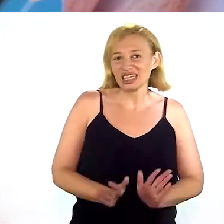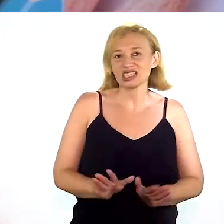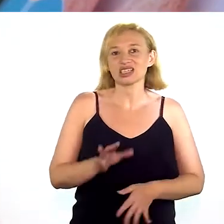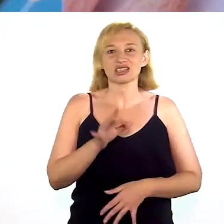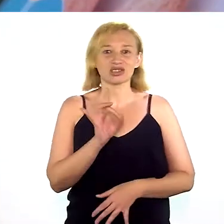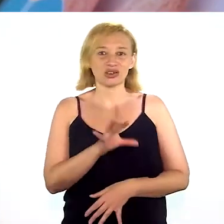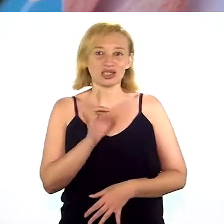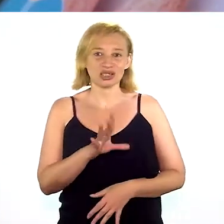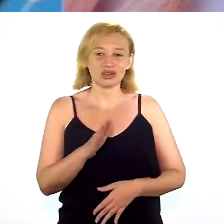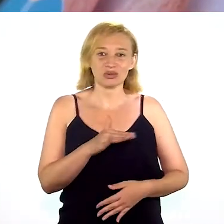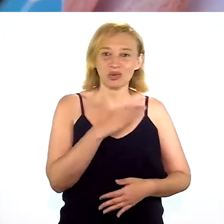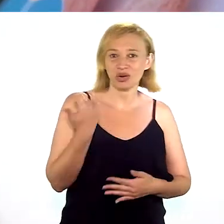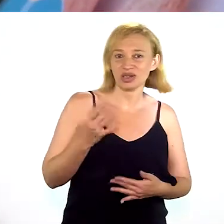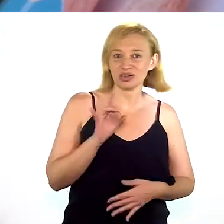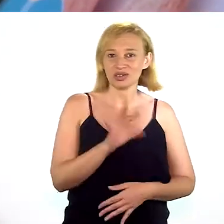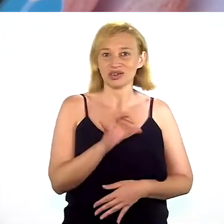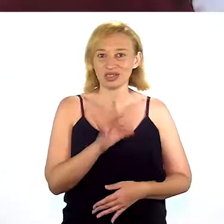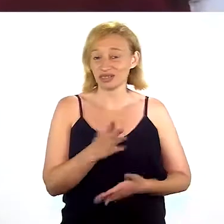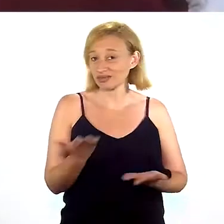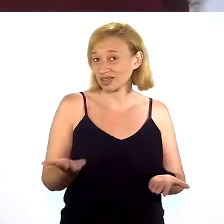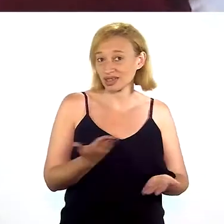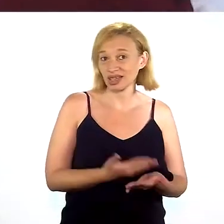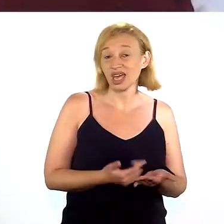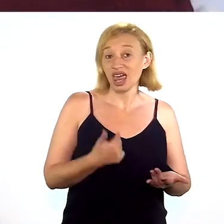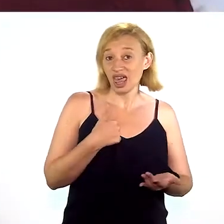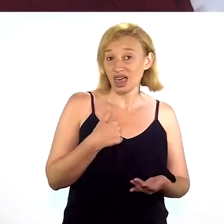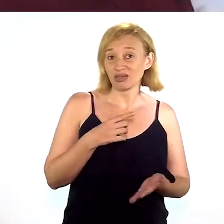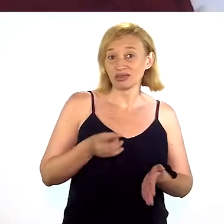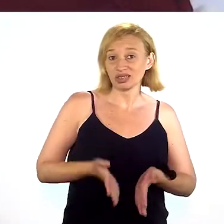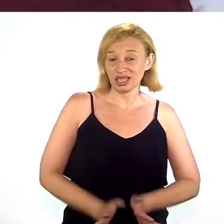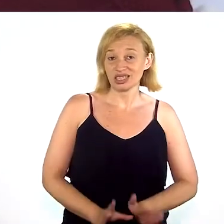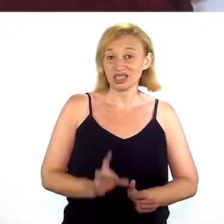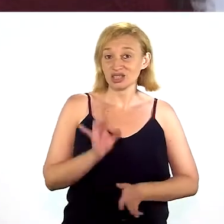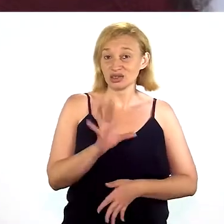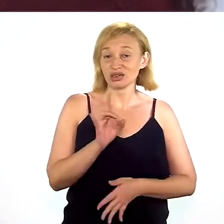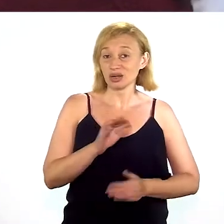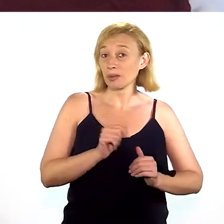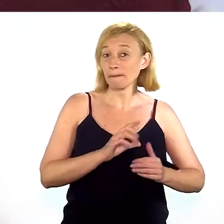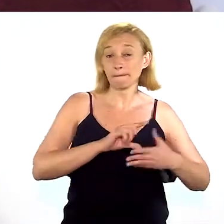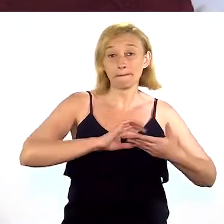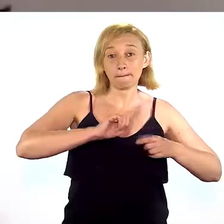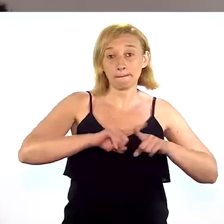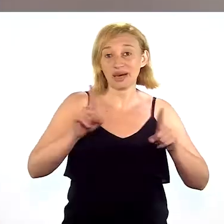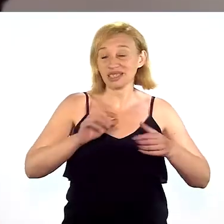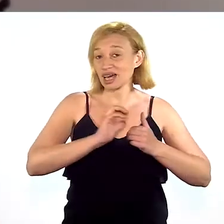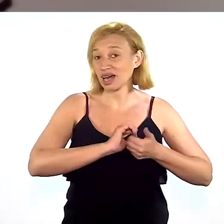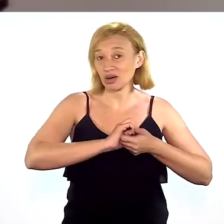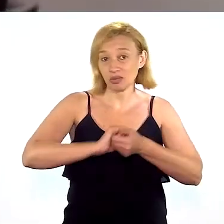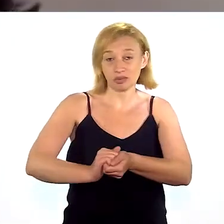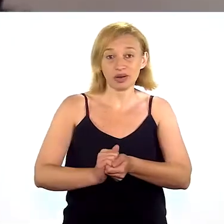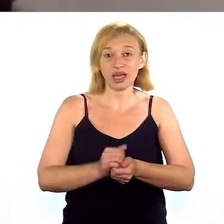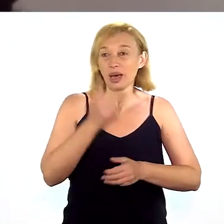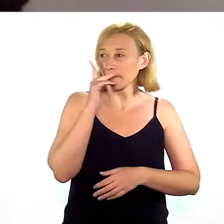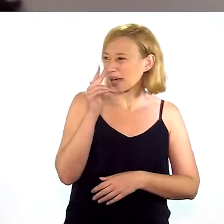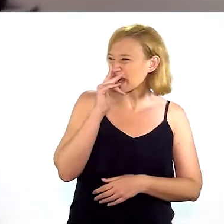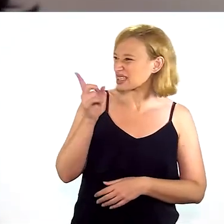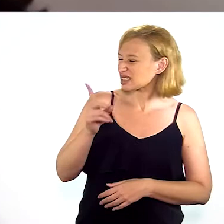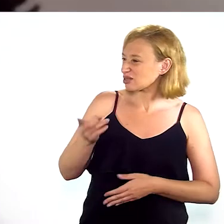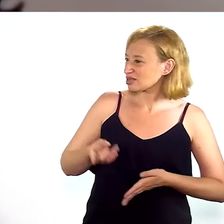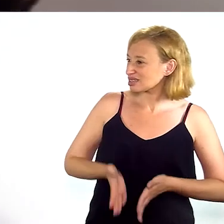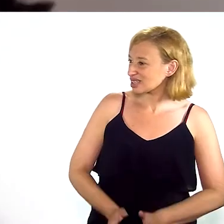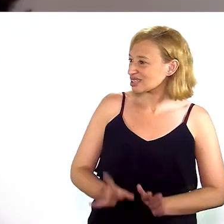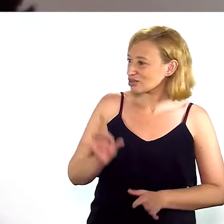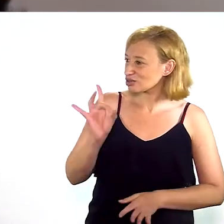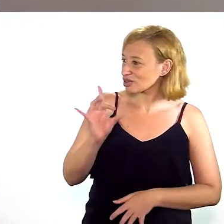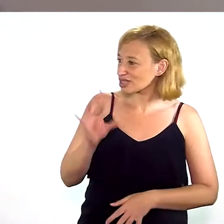nasce sozinho, morre sozinho, a gente Eu é nem sozinho. nasci sozinha, né? No caso, eu nasci gêmea. Minha irmã morreu, mas nasci acompanhada. Minha mãe sempre falava,